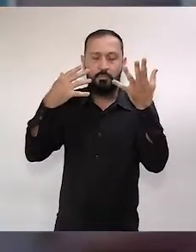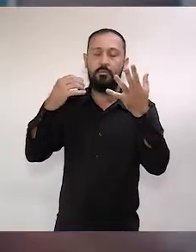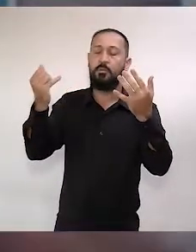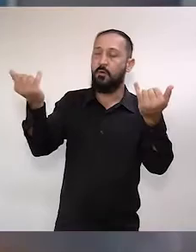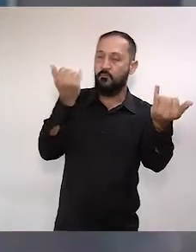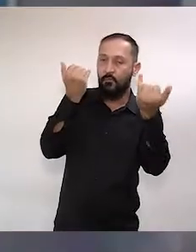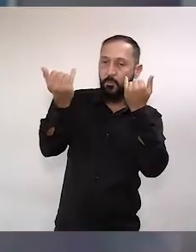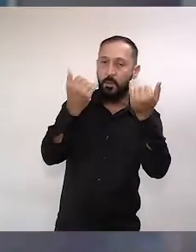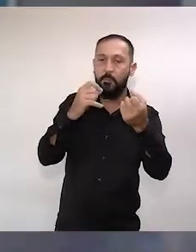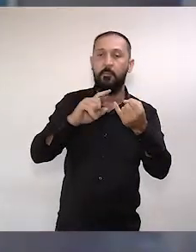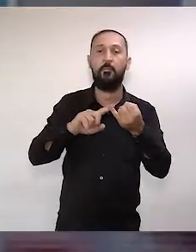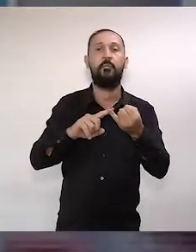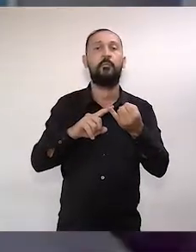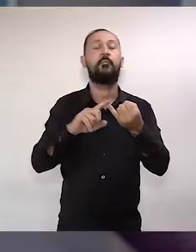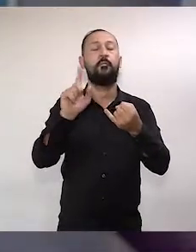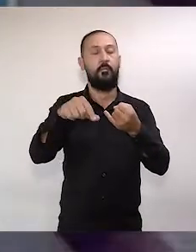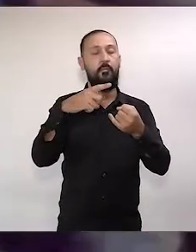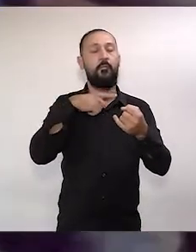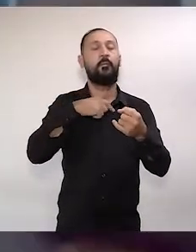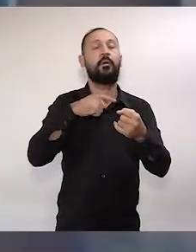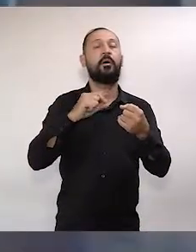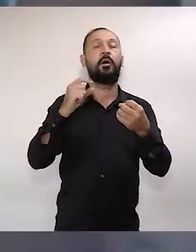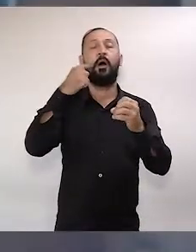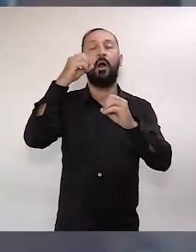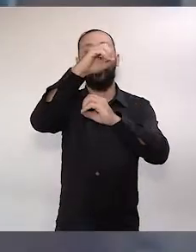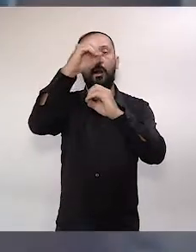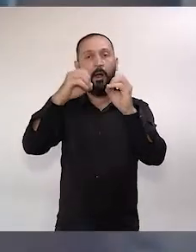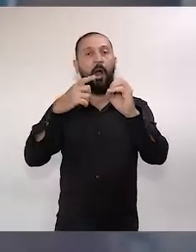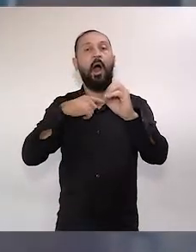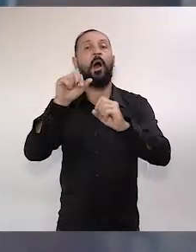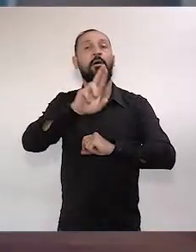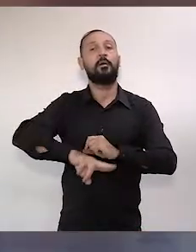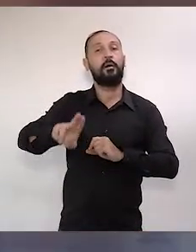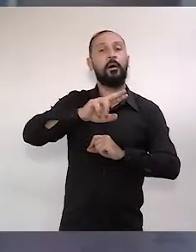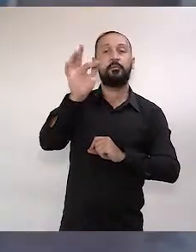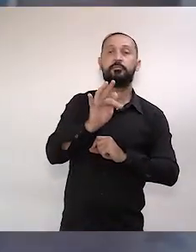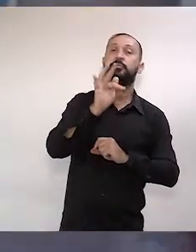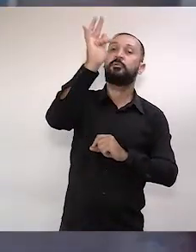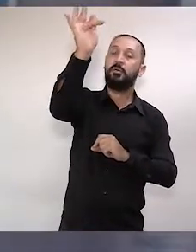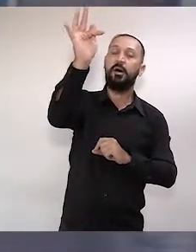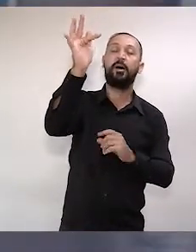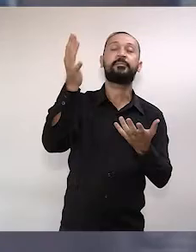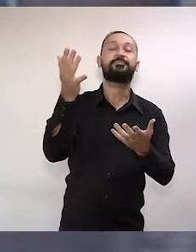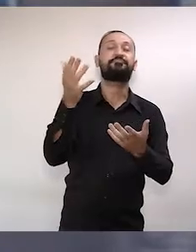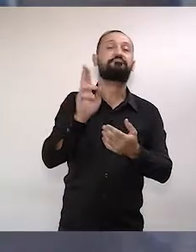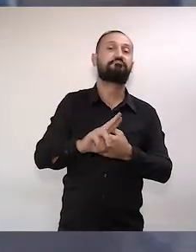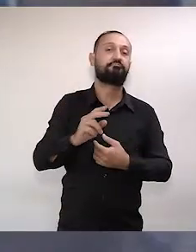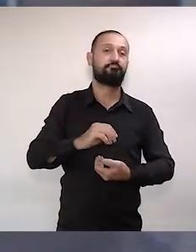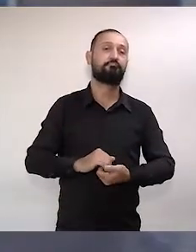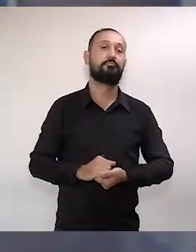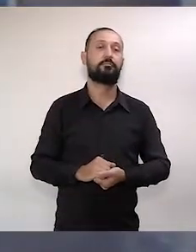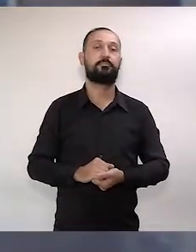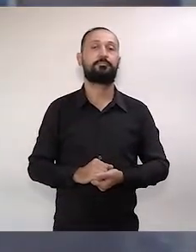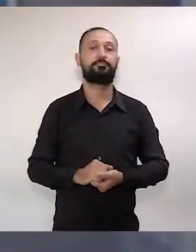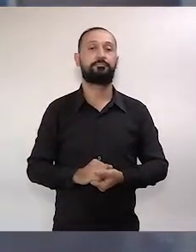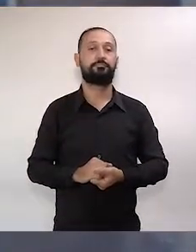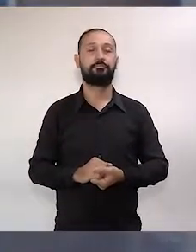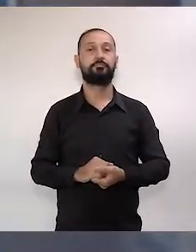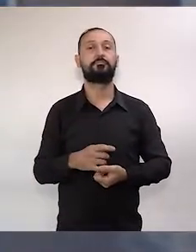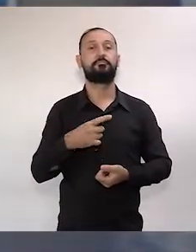você retirar informações, que são essas moléculas, que sirvam como ferramentas no futuro próximo